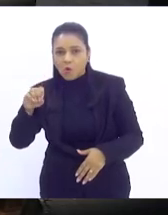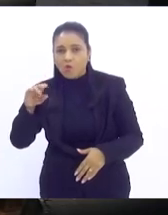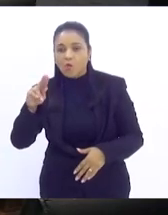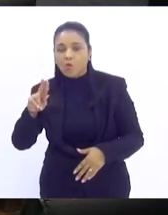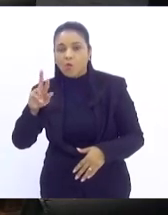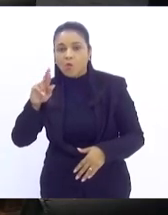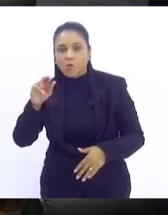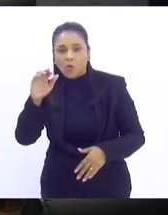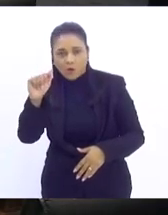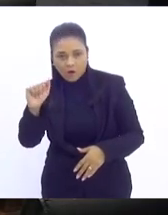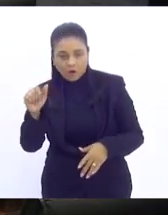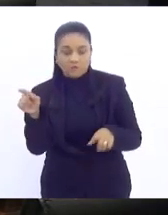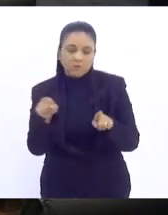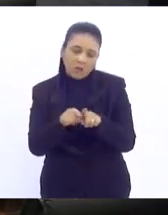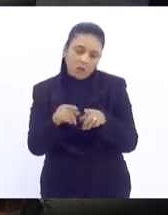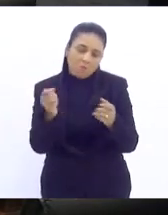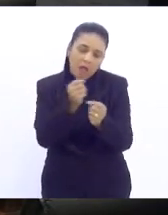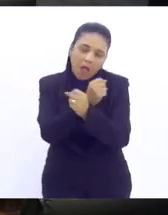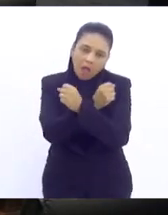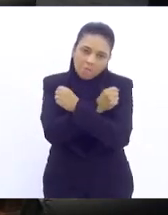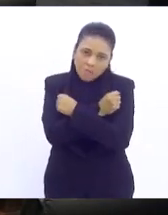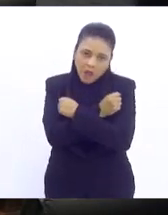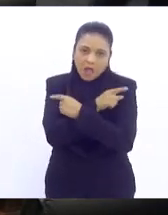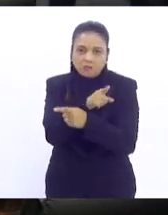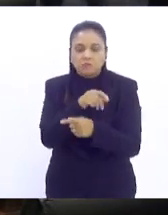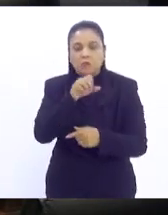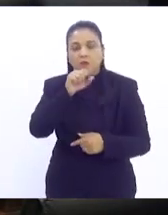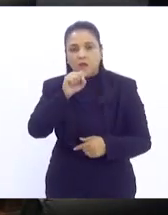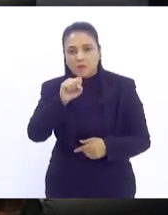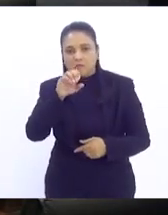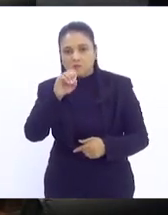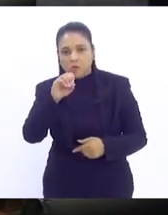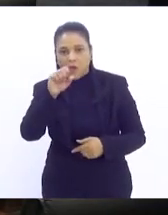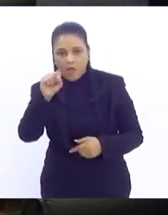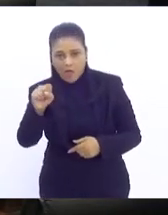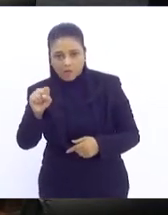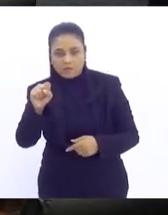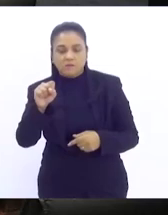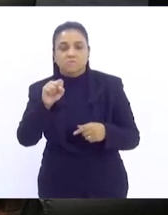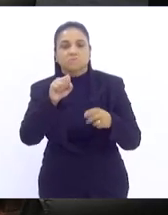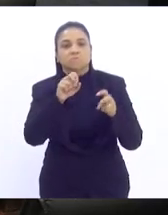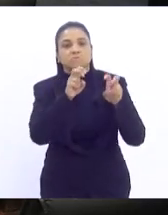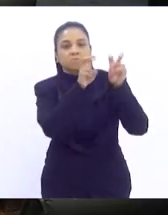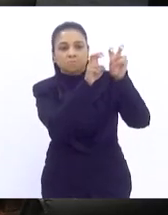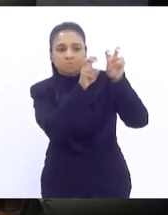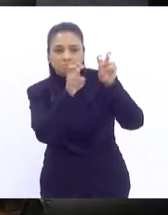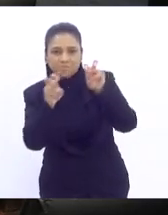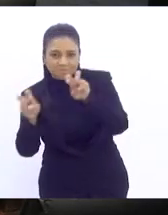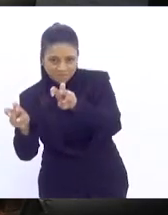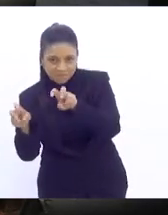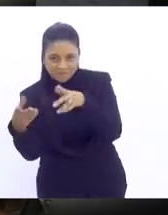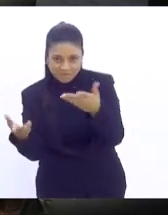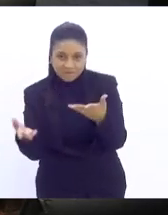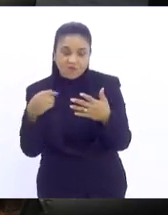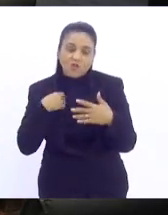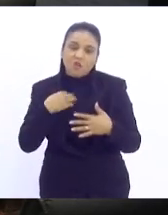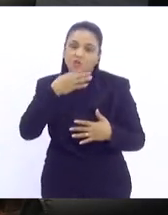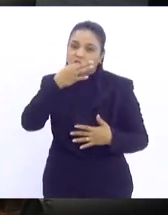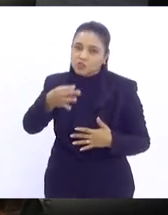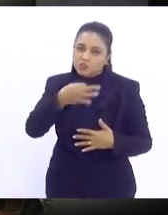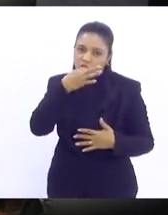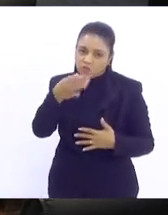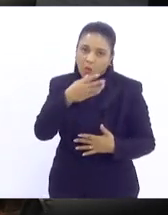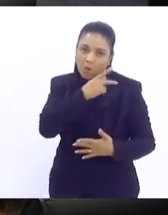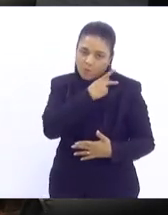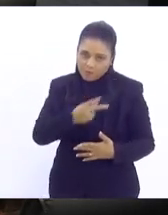que hoje são mobilizados a partir do sos Pão de Açúcar a gente precisa fazer o debate então fica aqui a sugestão para o